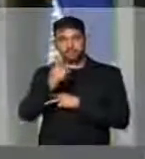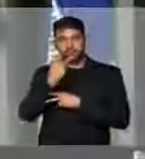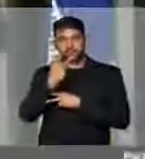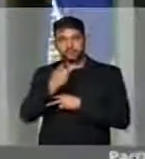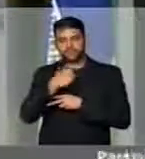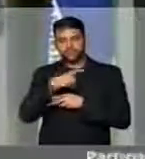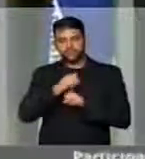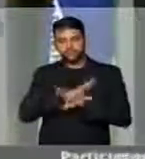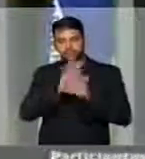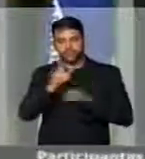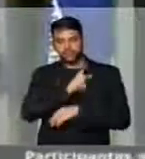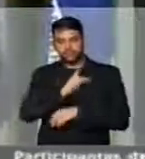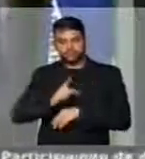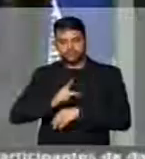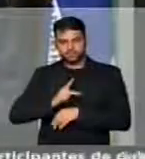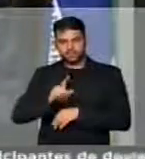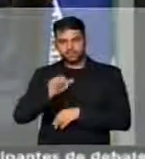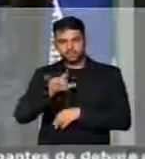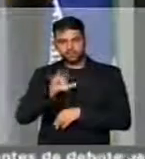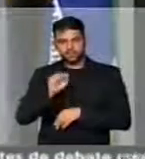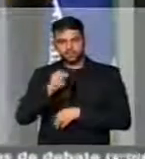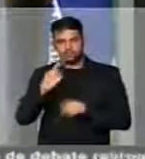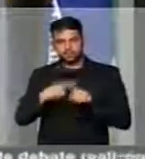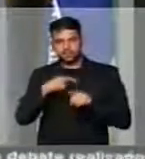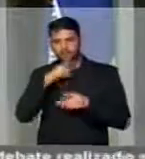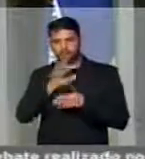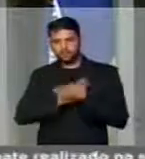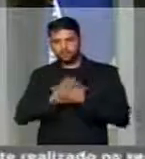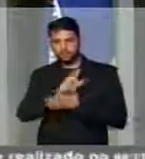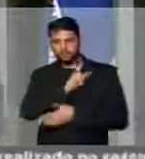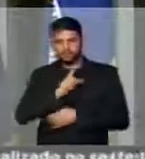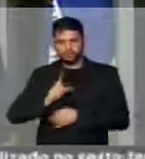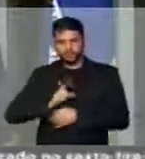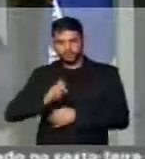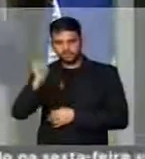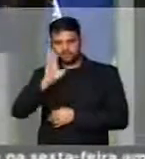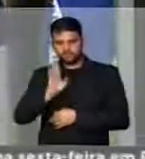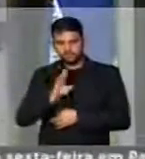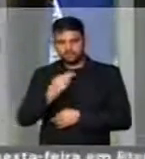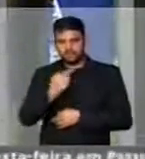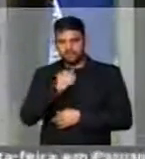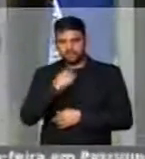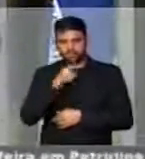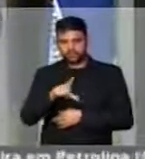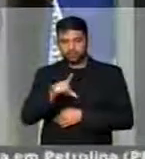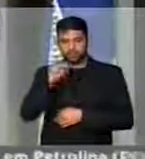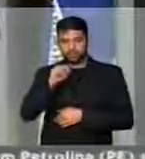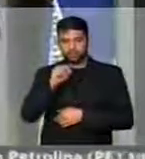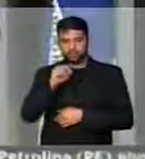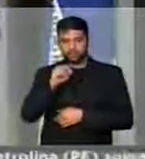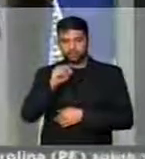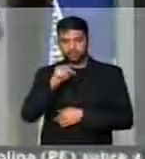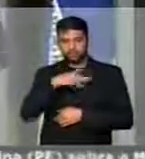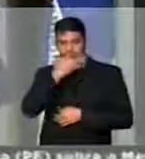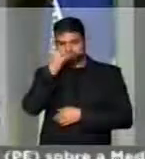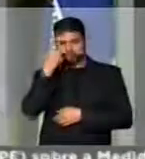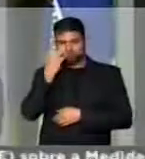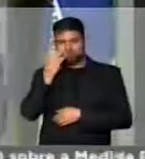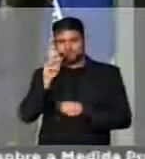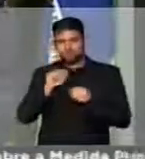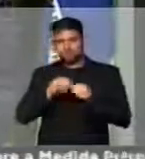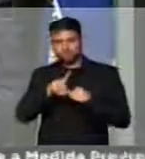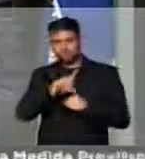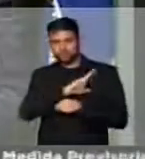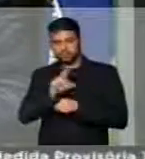deposição branca da presidente Lula, porque nenhum presidente da República pode nomear um subordinado,